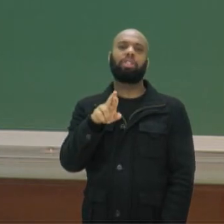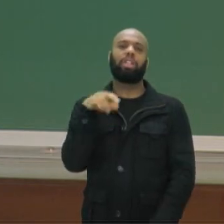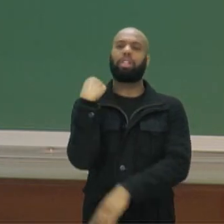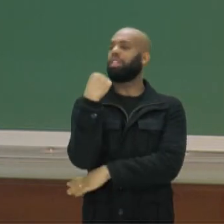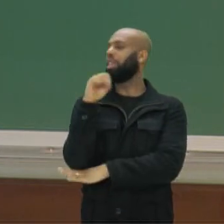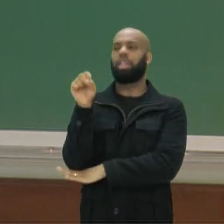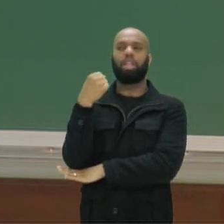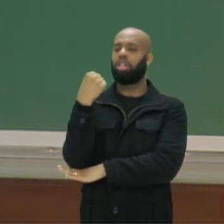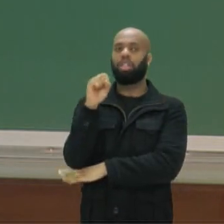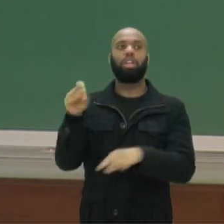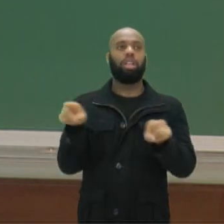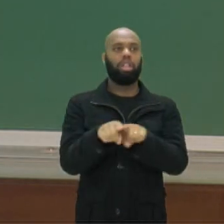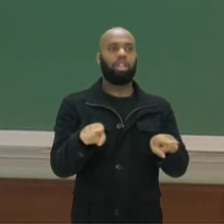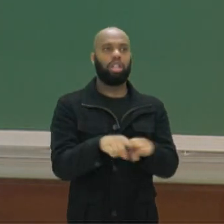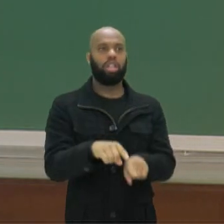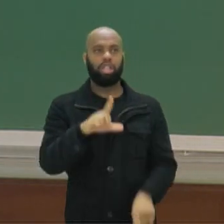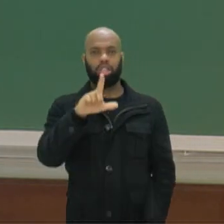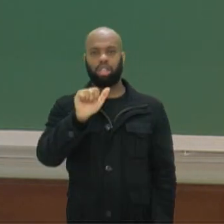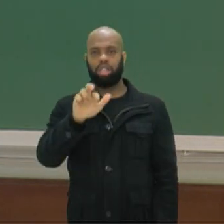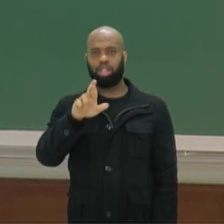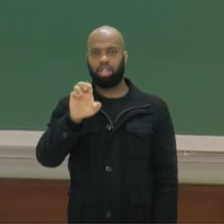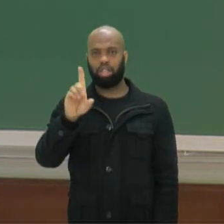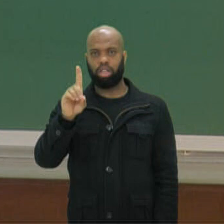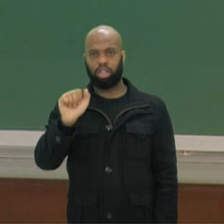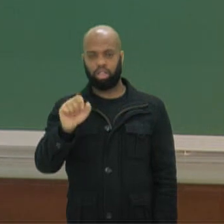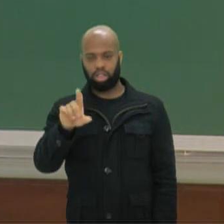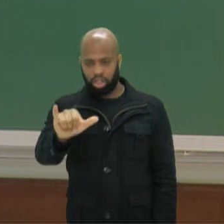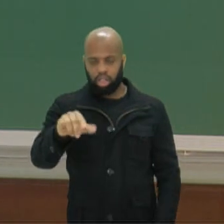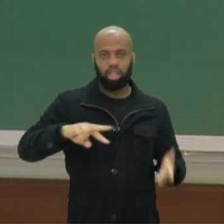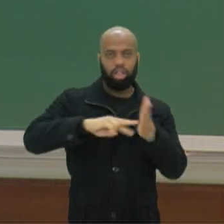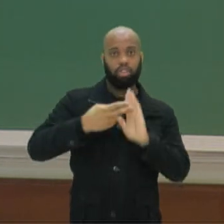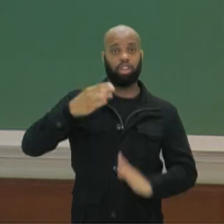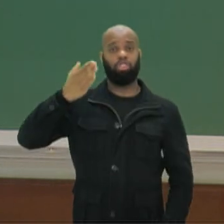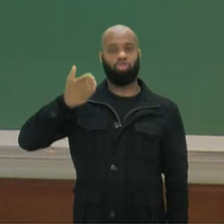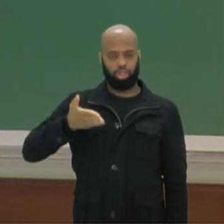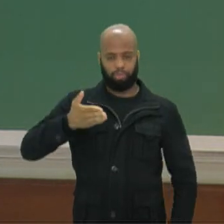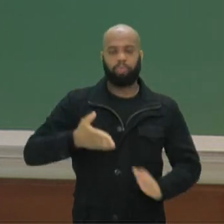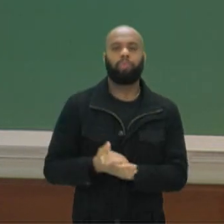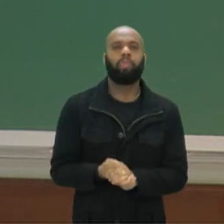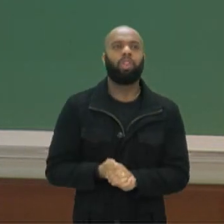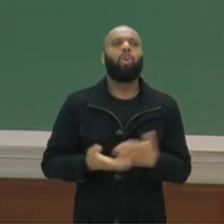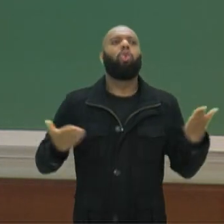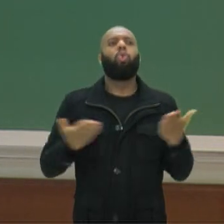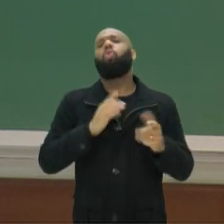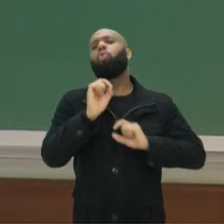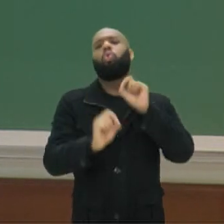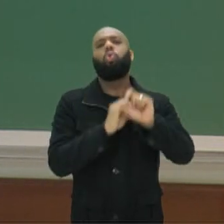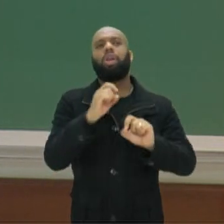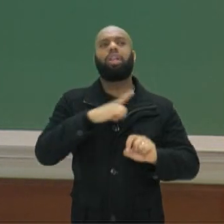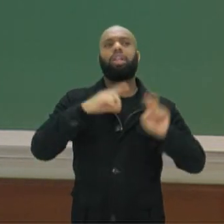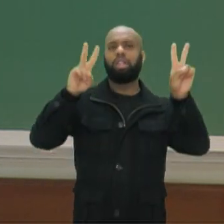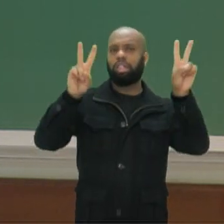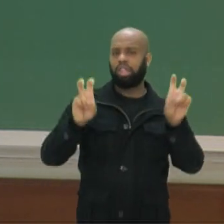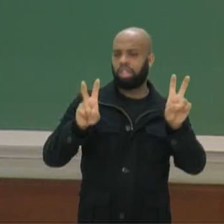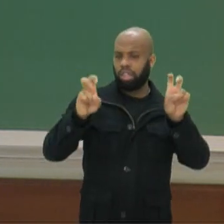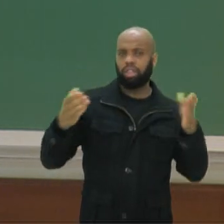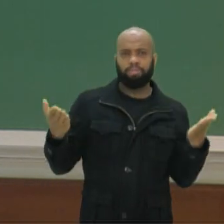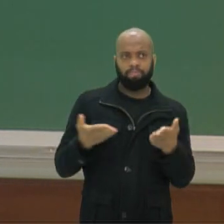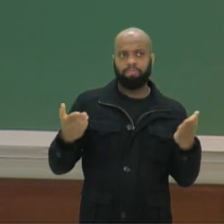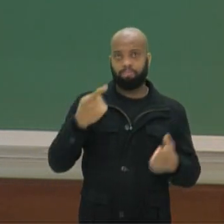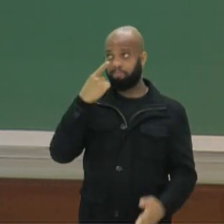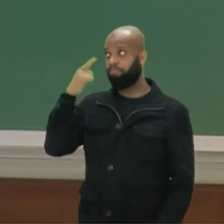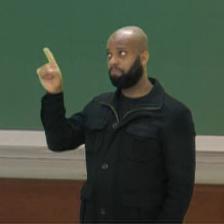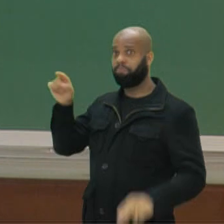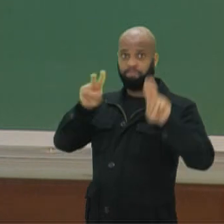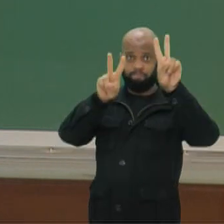que a gente sabe bastante, que significa já. Beleza? E hoje, né? O título da nossa aula, Movies,